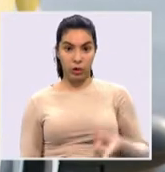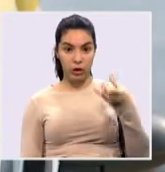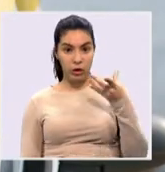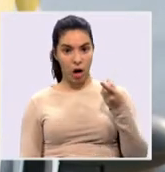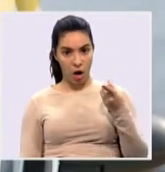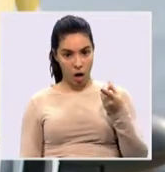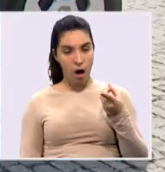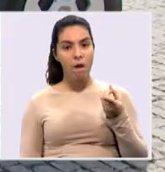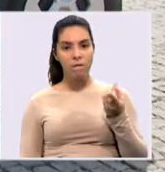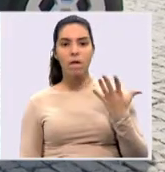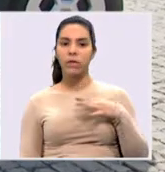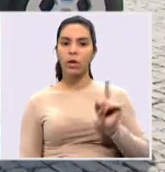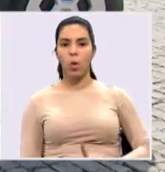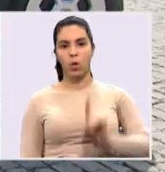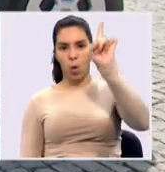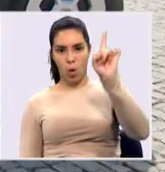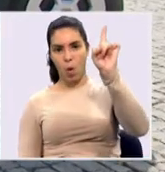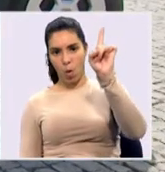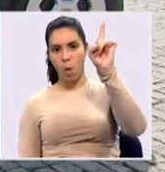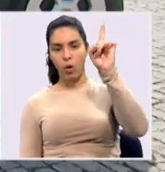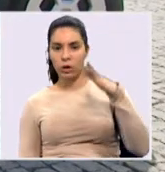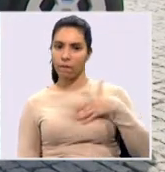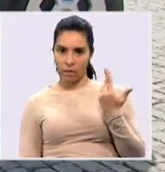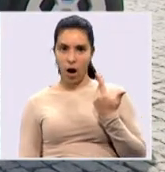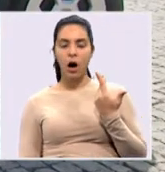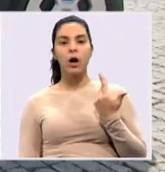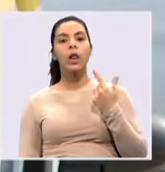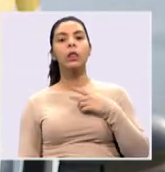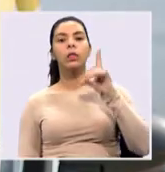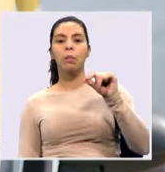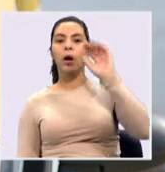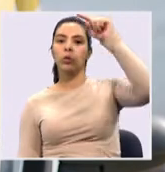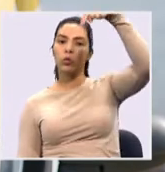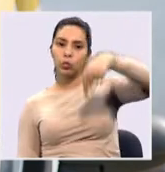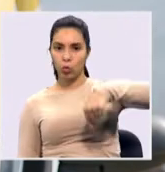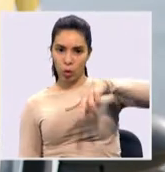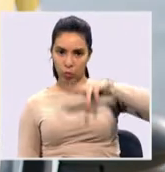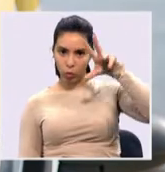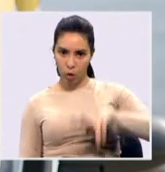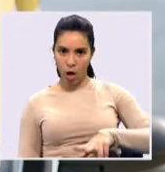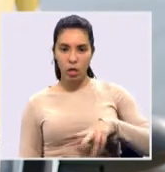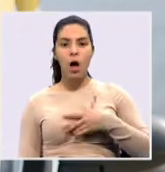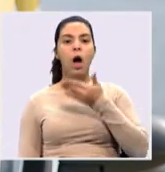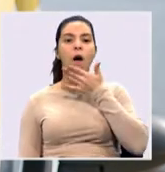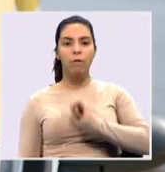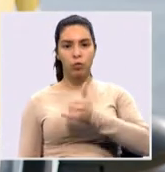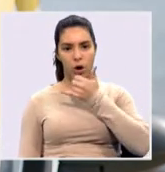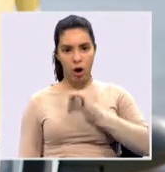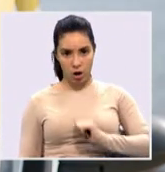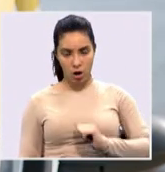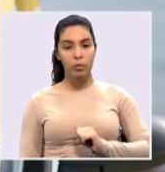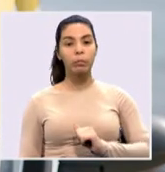ano de 2019 é que vamos chegar ao norte do país, ao Porto, e vamos chegar ao sul do país, a